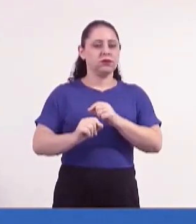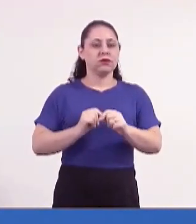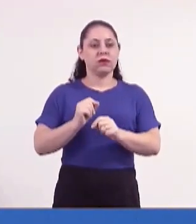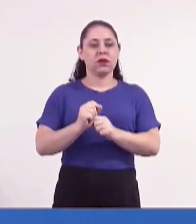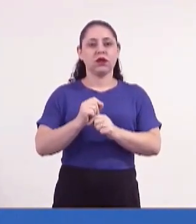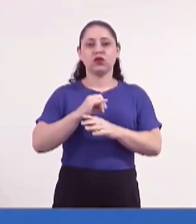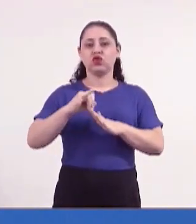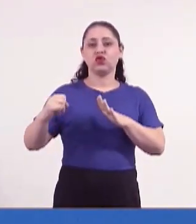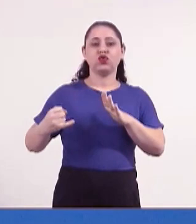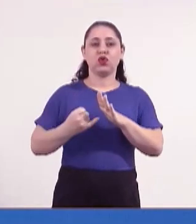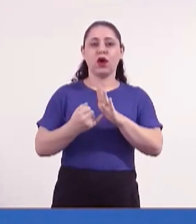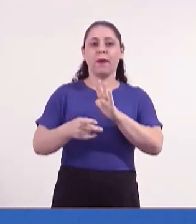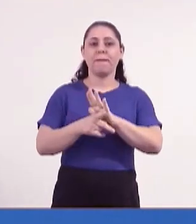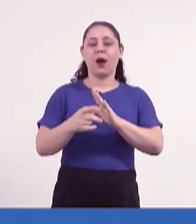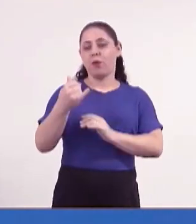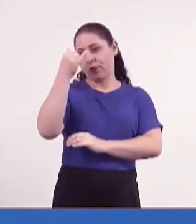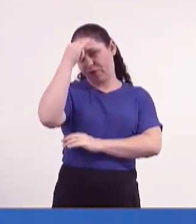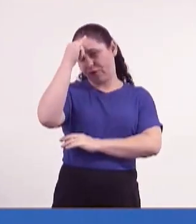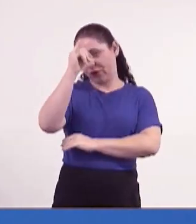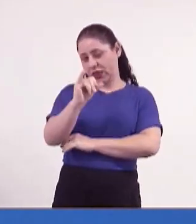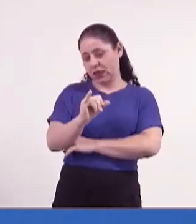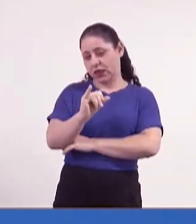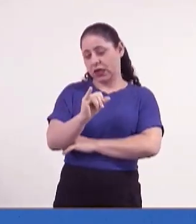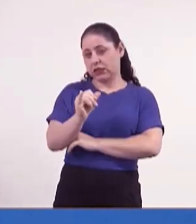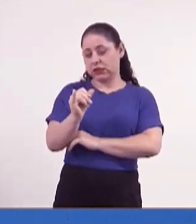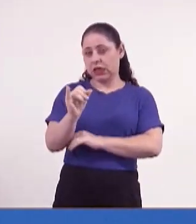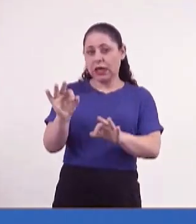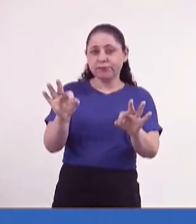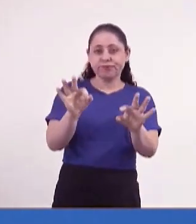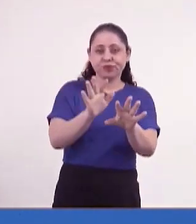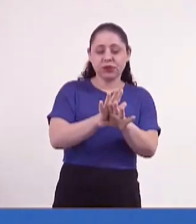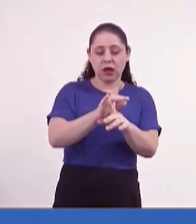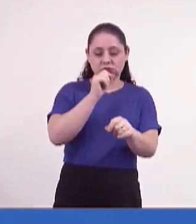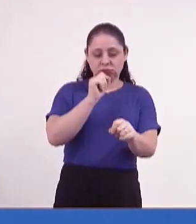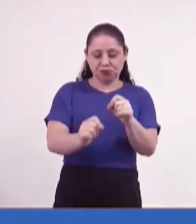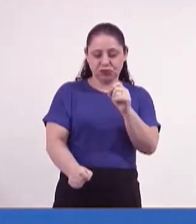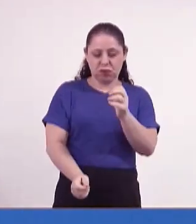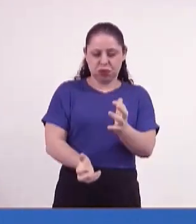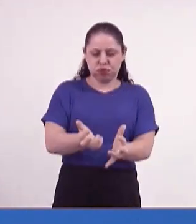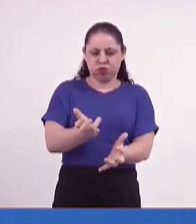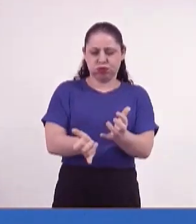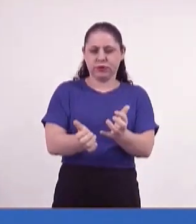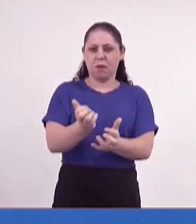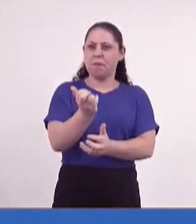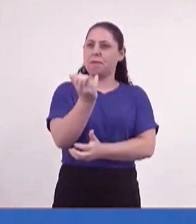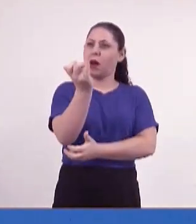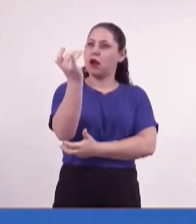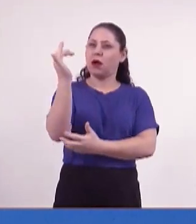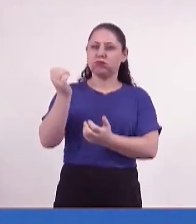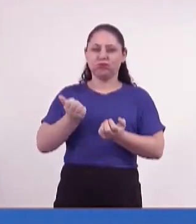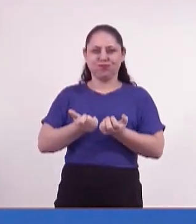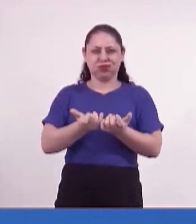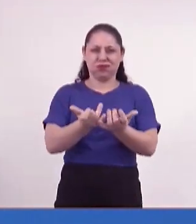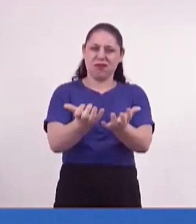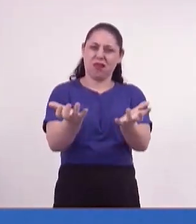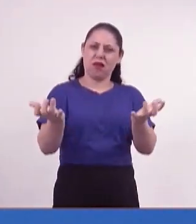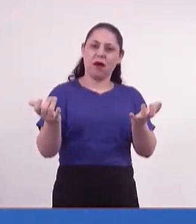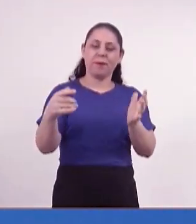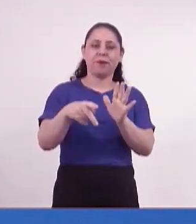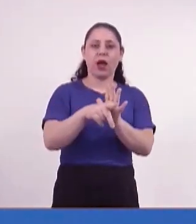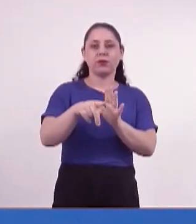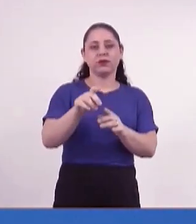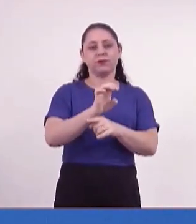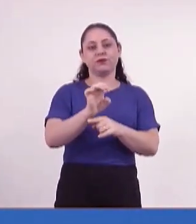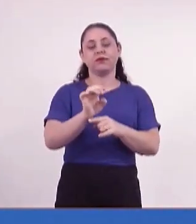Interinstitucional de Prevenção e Combate aos Incêndios Florestais no estado de Mato Grosso do